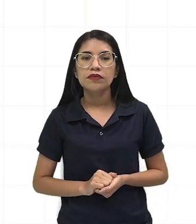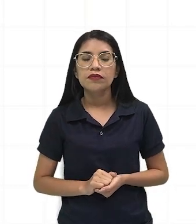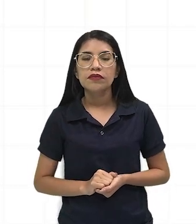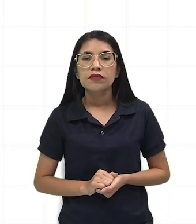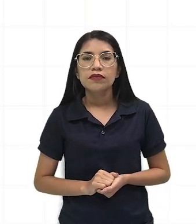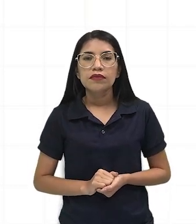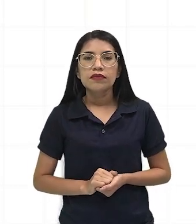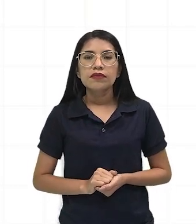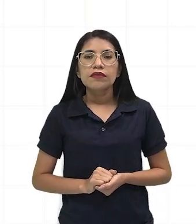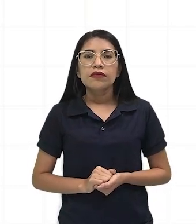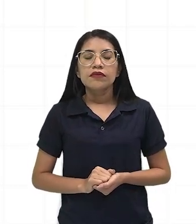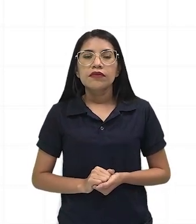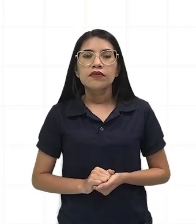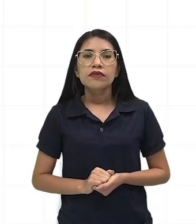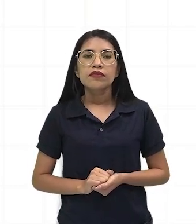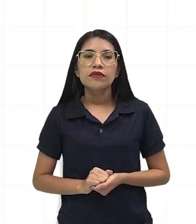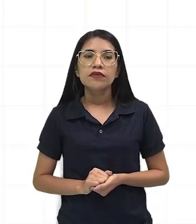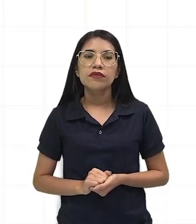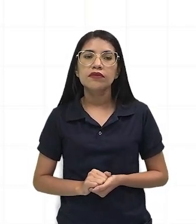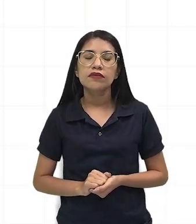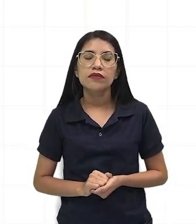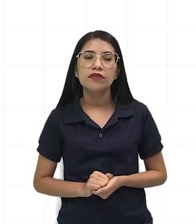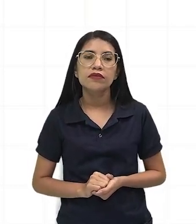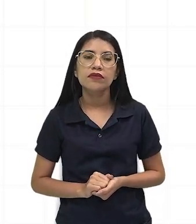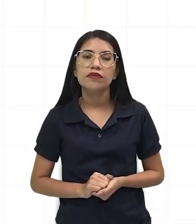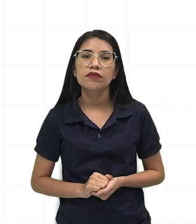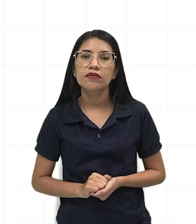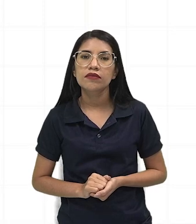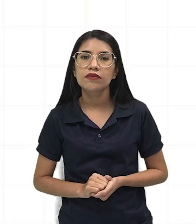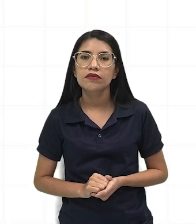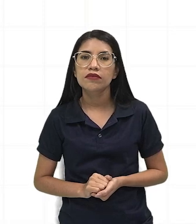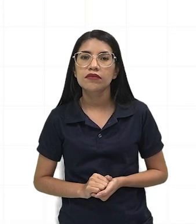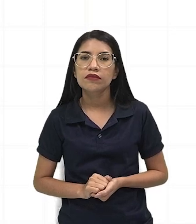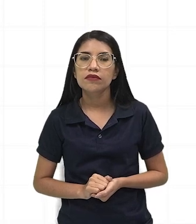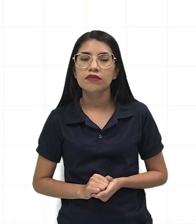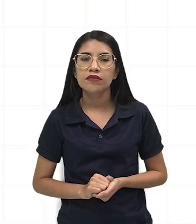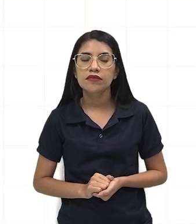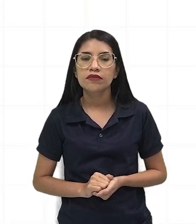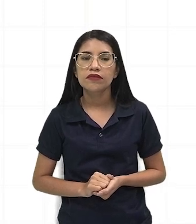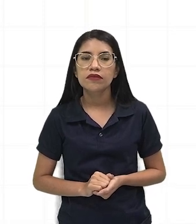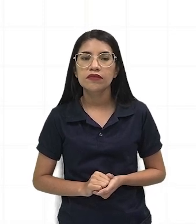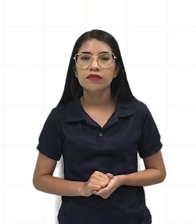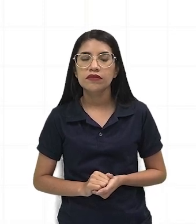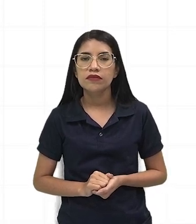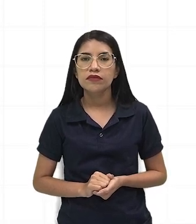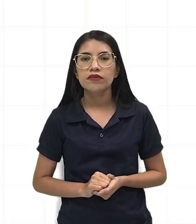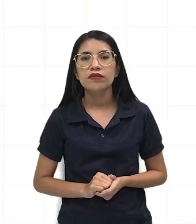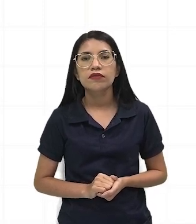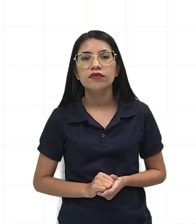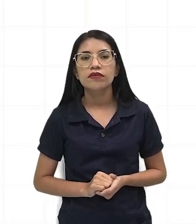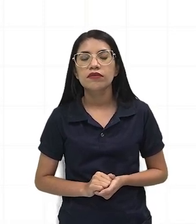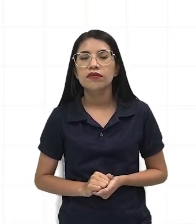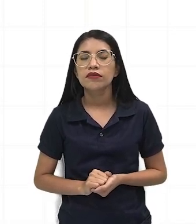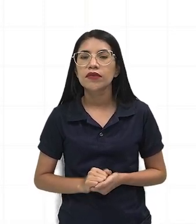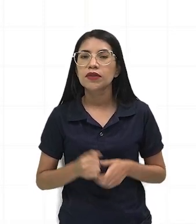o rol, olha. Beleza? Então, o que é o rol? Está sendo pedido